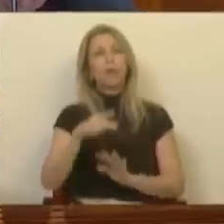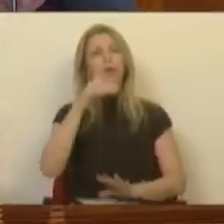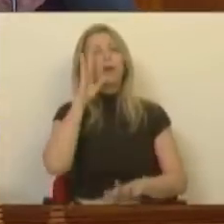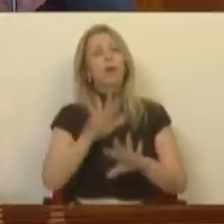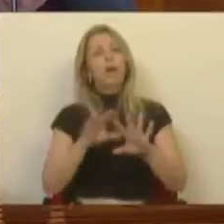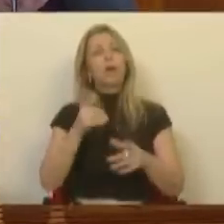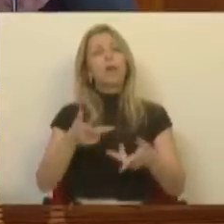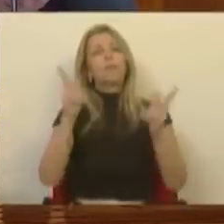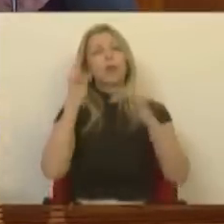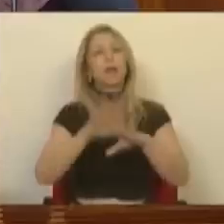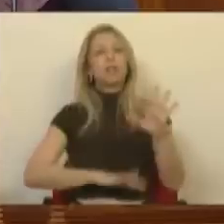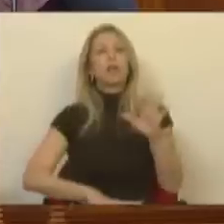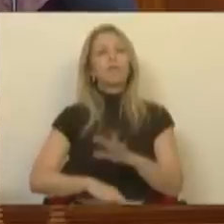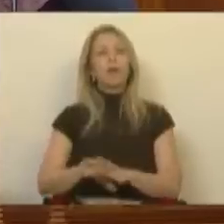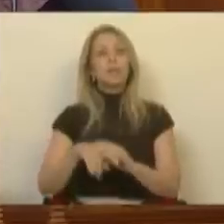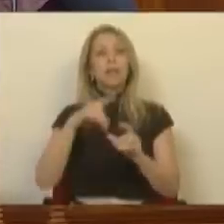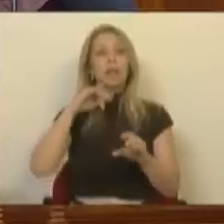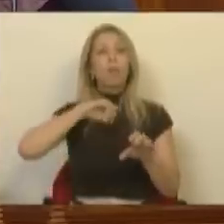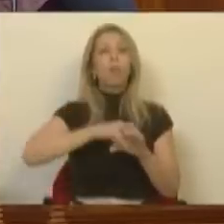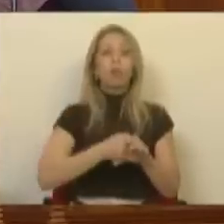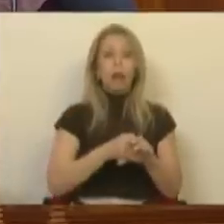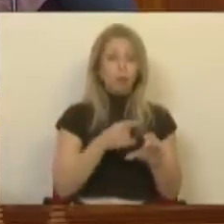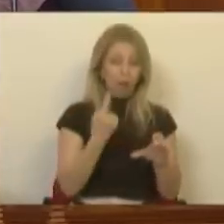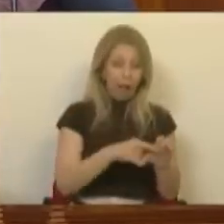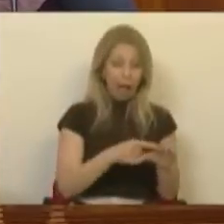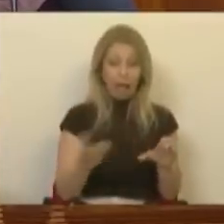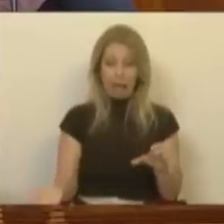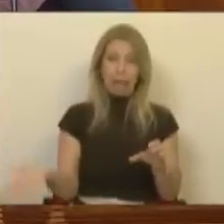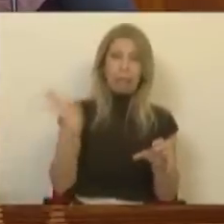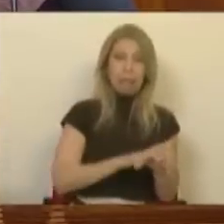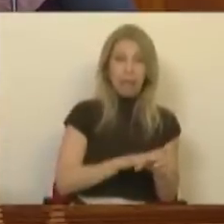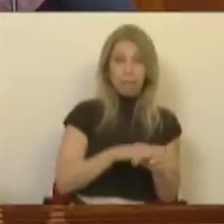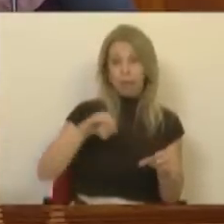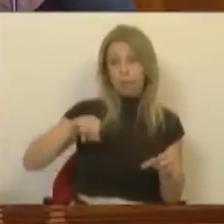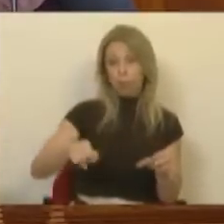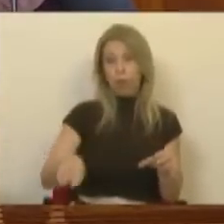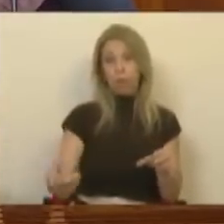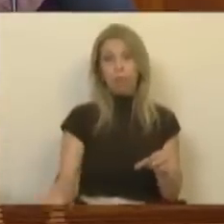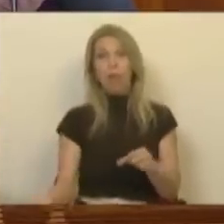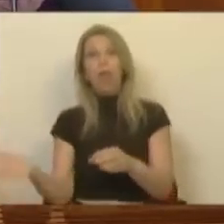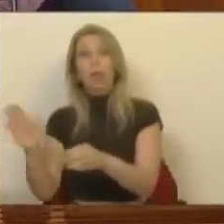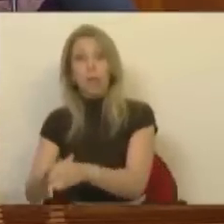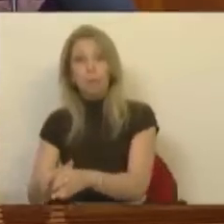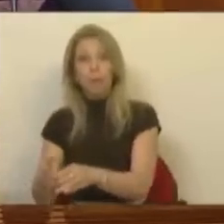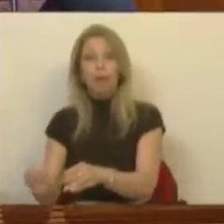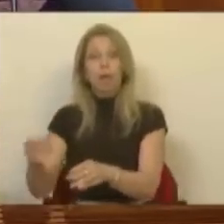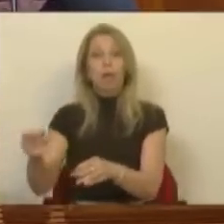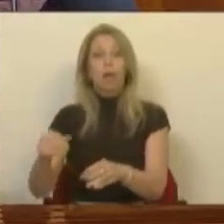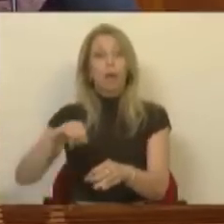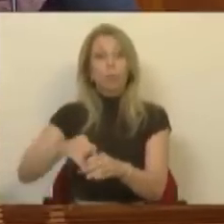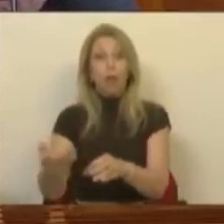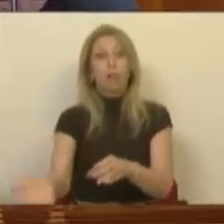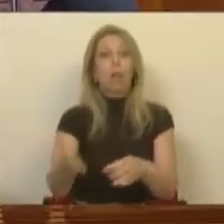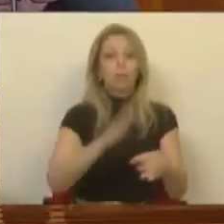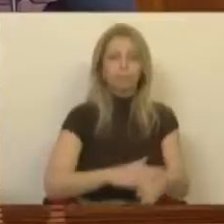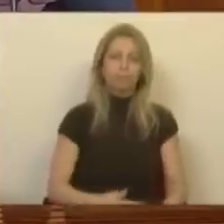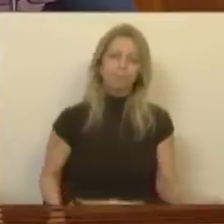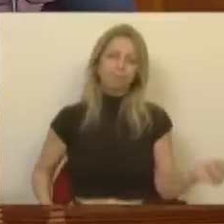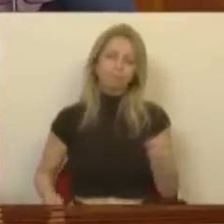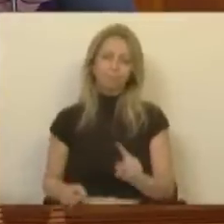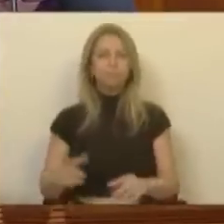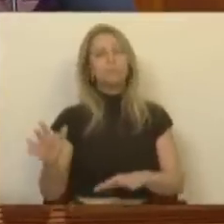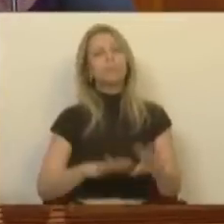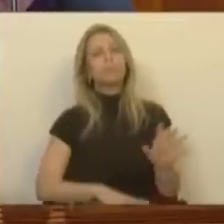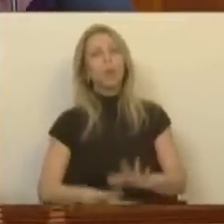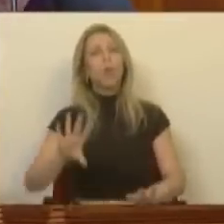buracos para para tapar buracos e assim criar emprego não é mesmo para transformar estruturalmente do país um alojamento no